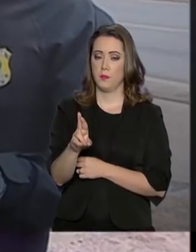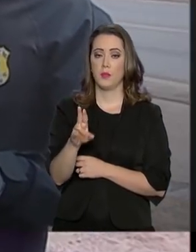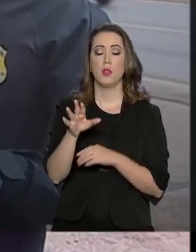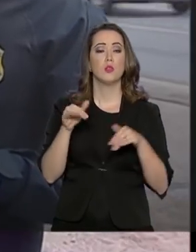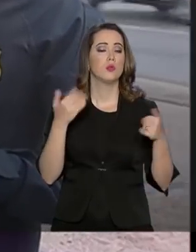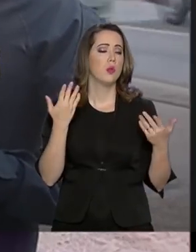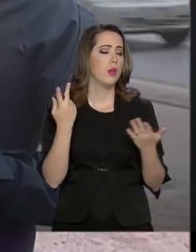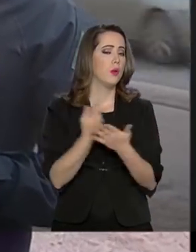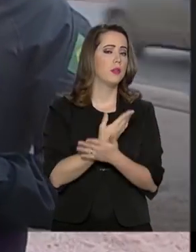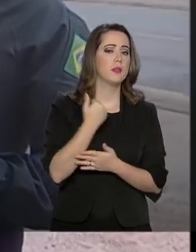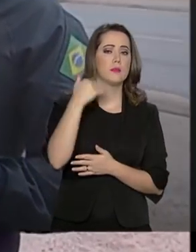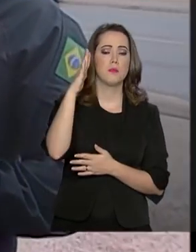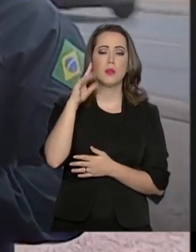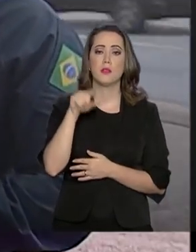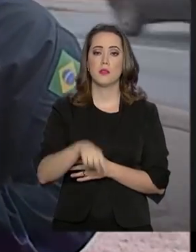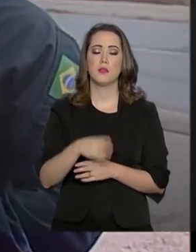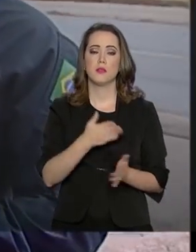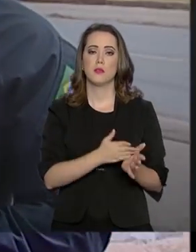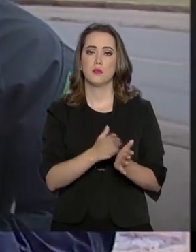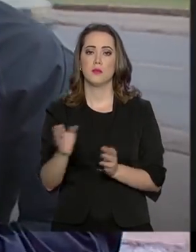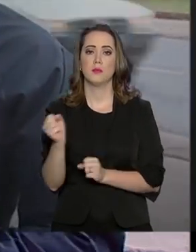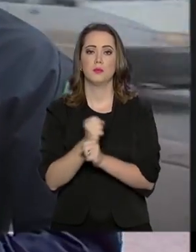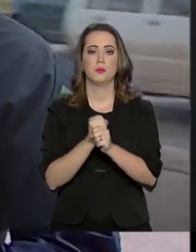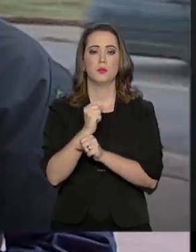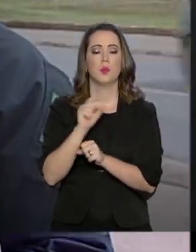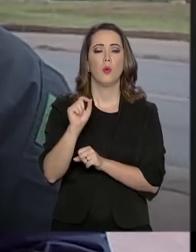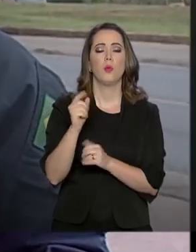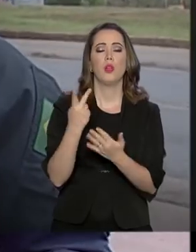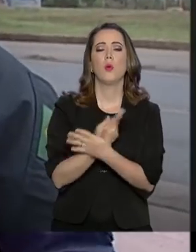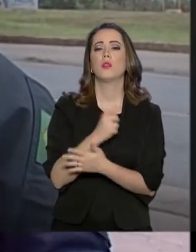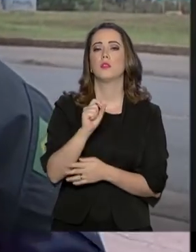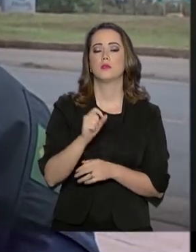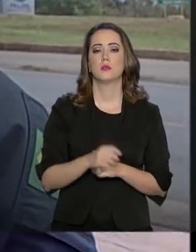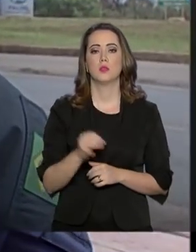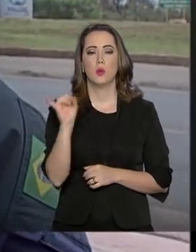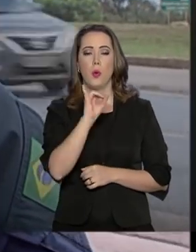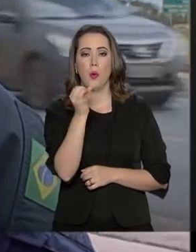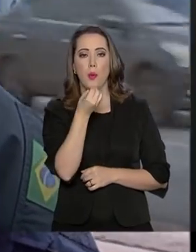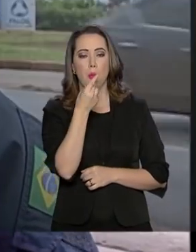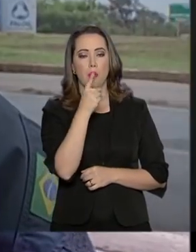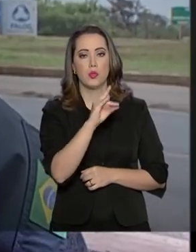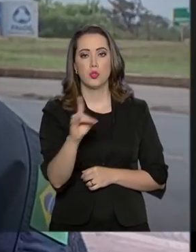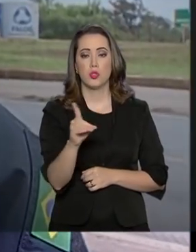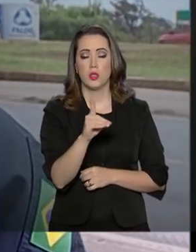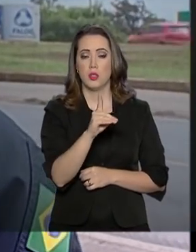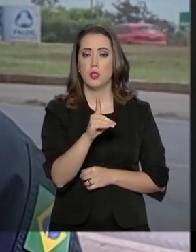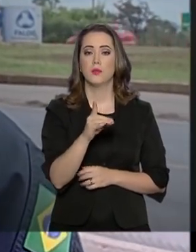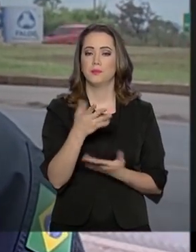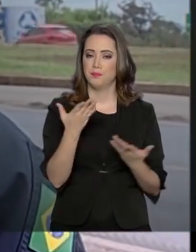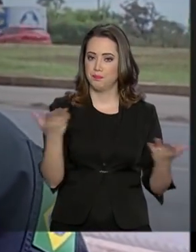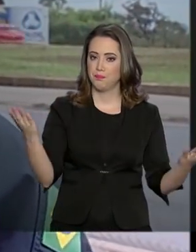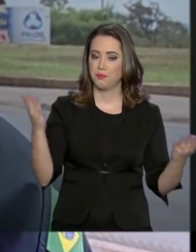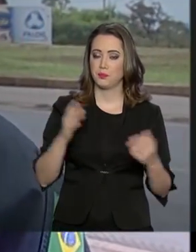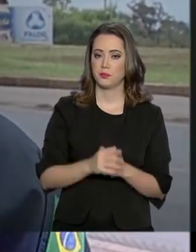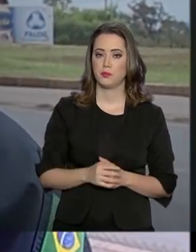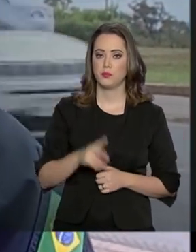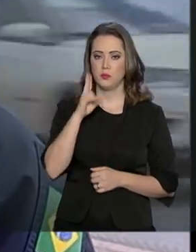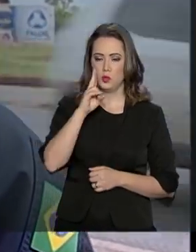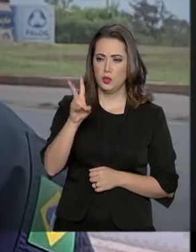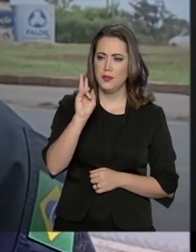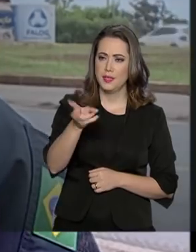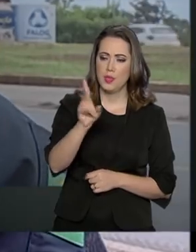comuns nessa época do ano? Bom dia, Luana. Bom dia, ouvintes. A gente verifica condutores trafegando em excesso